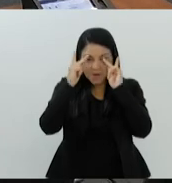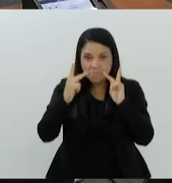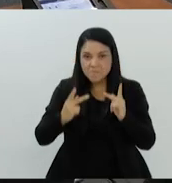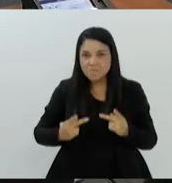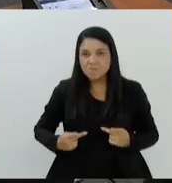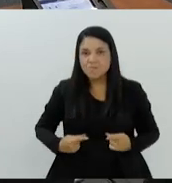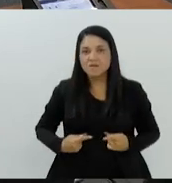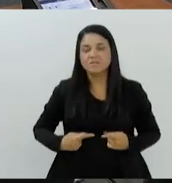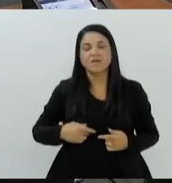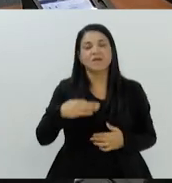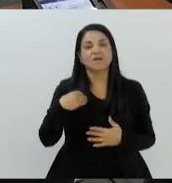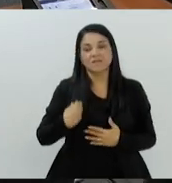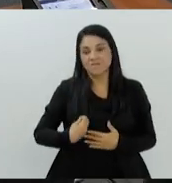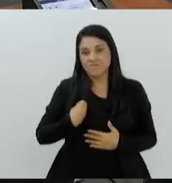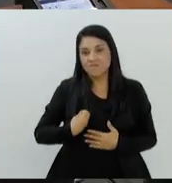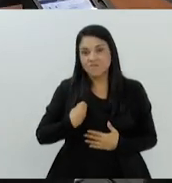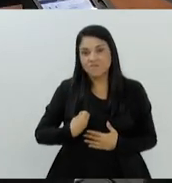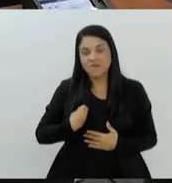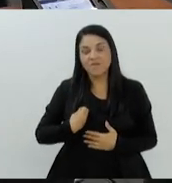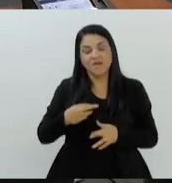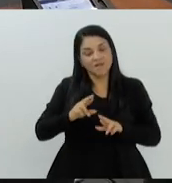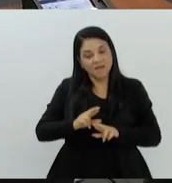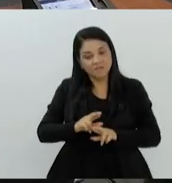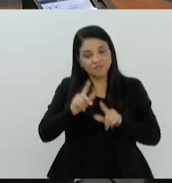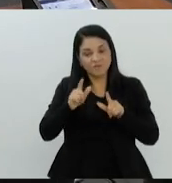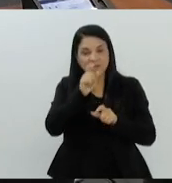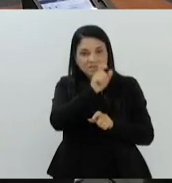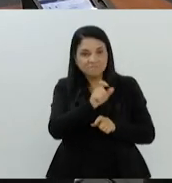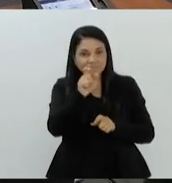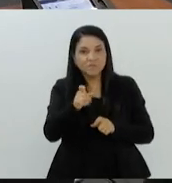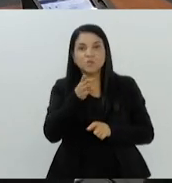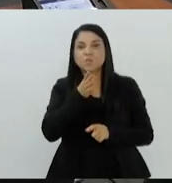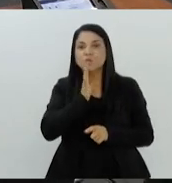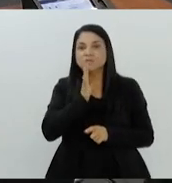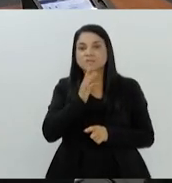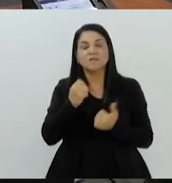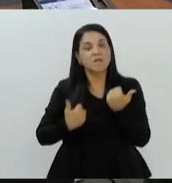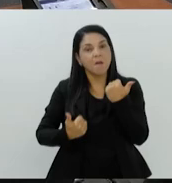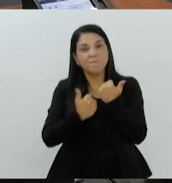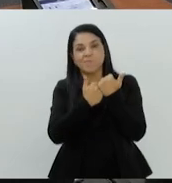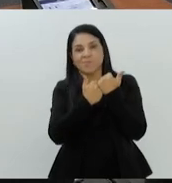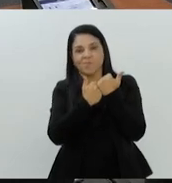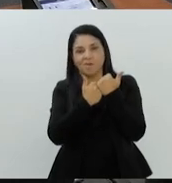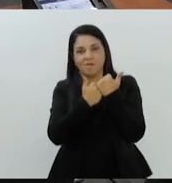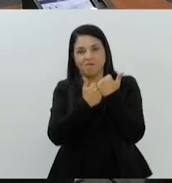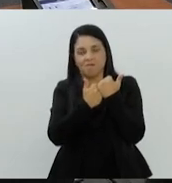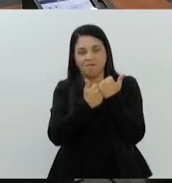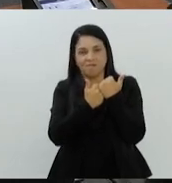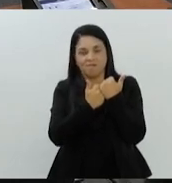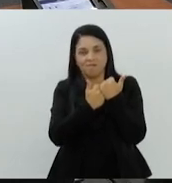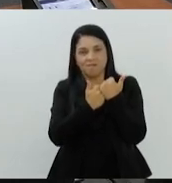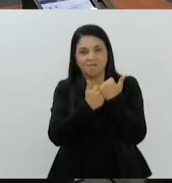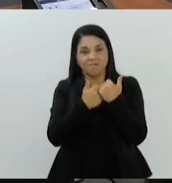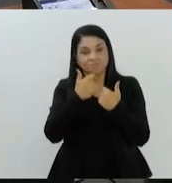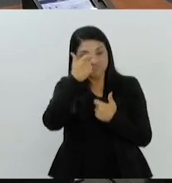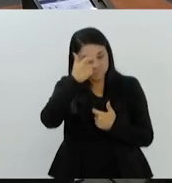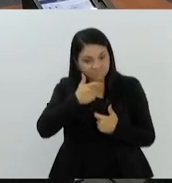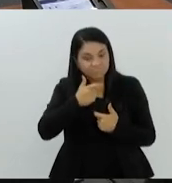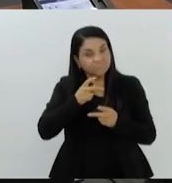diferença, entender, apoiar, e ao apoiar, deputada Marta, isso nos faz pessoas